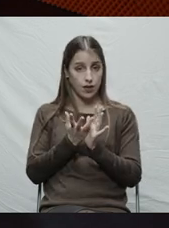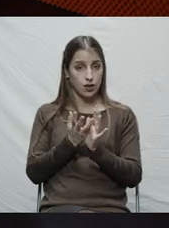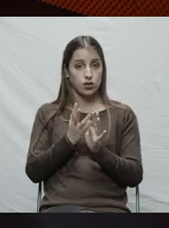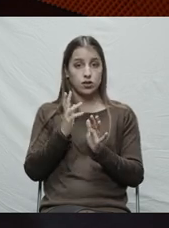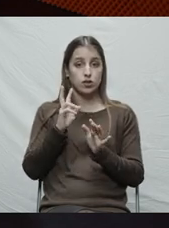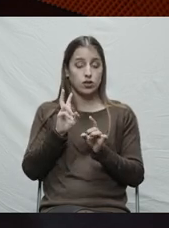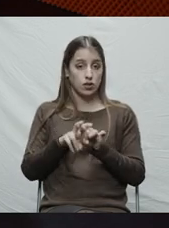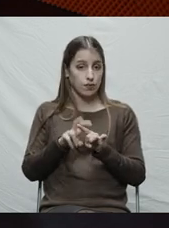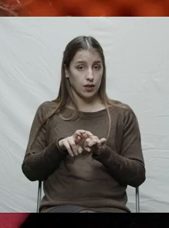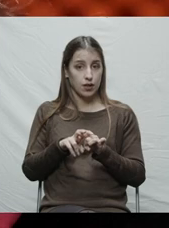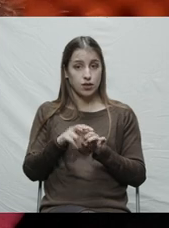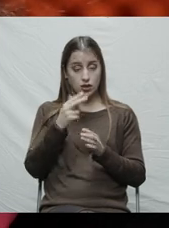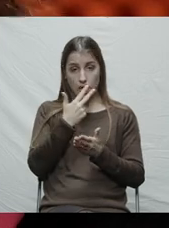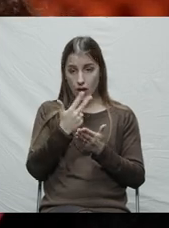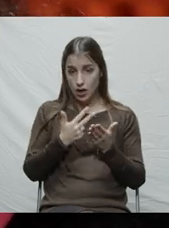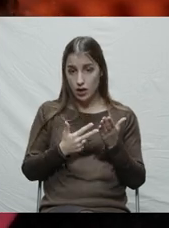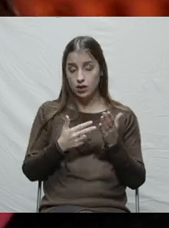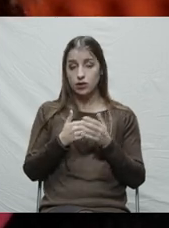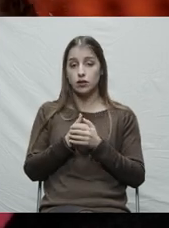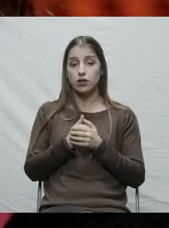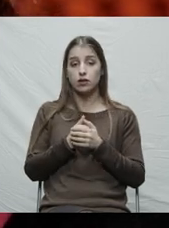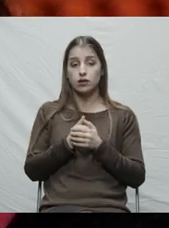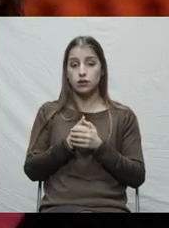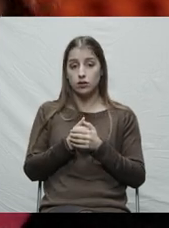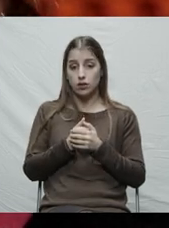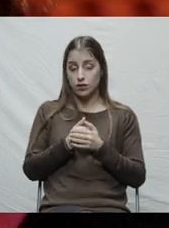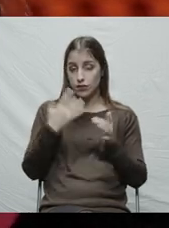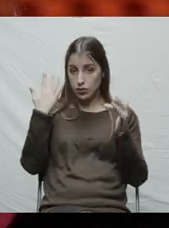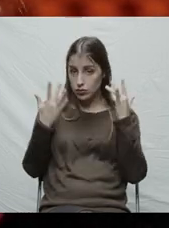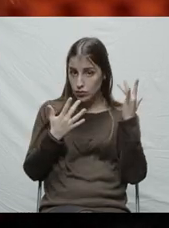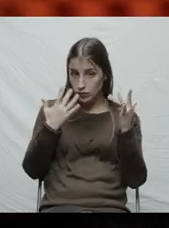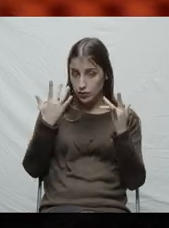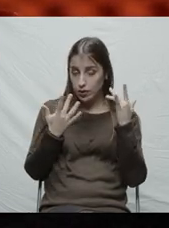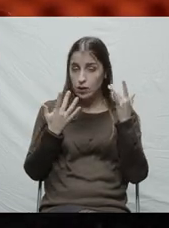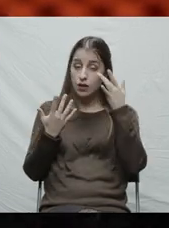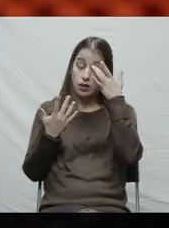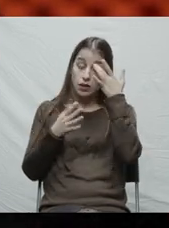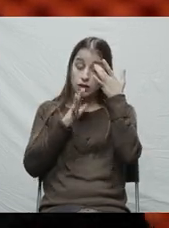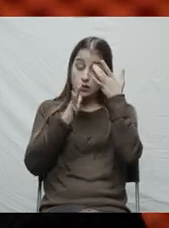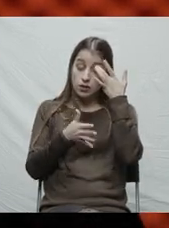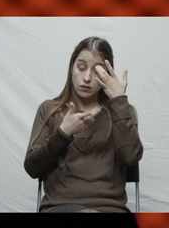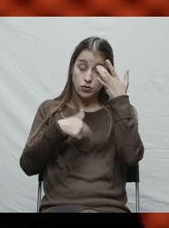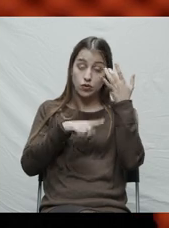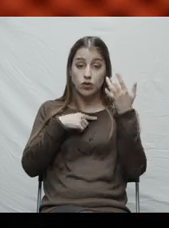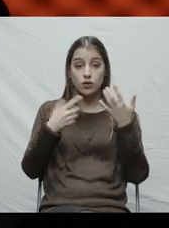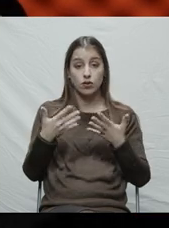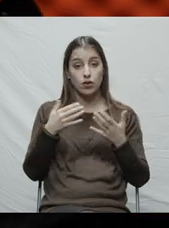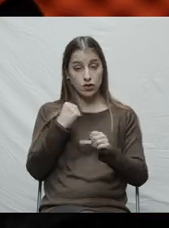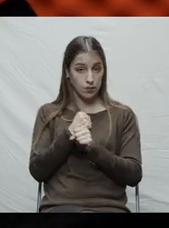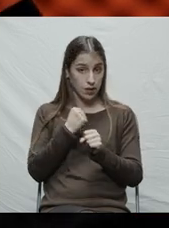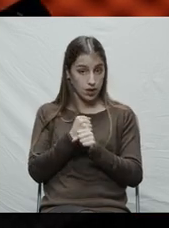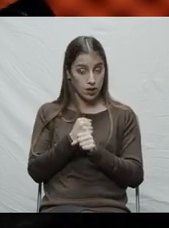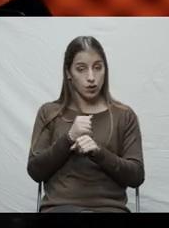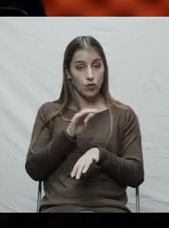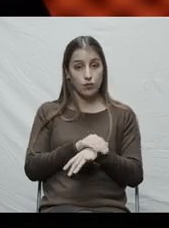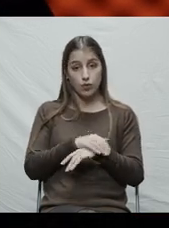normalmente das artes e das humanidades, de sociologia, filosofia, psicanálise, e dizemos: olha, nós vamos trabalhar sobre estes